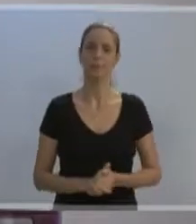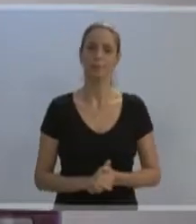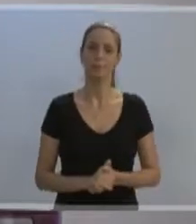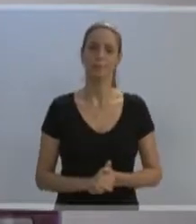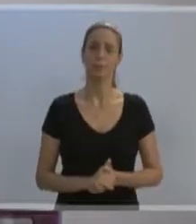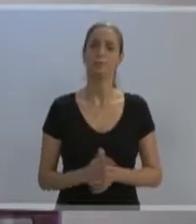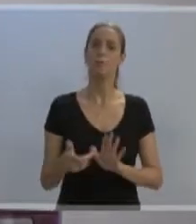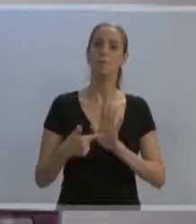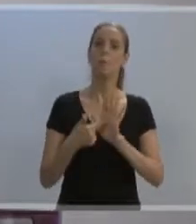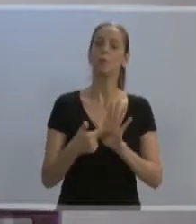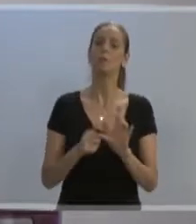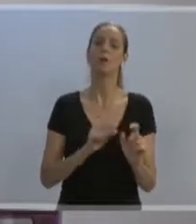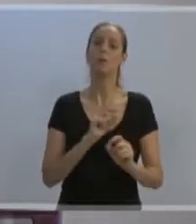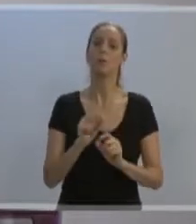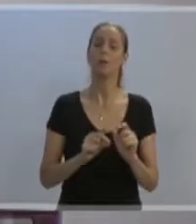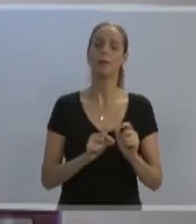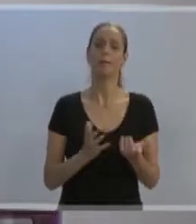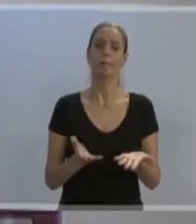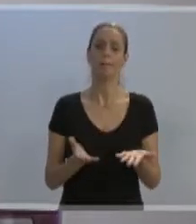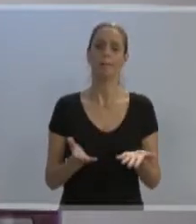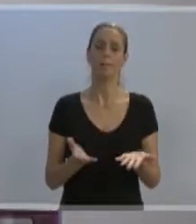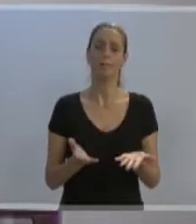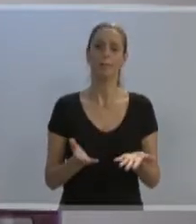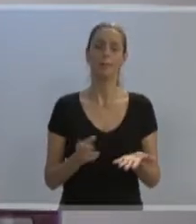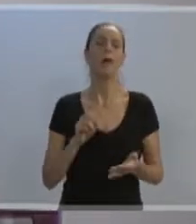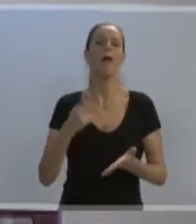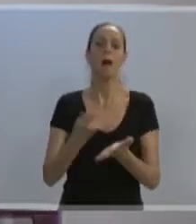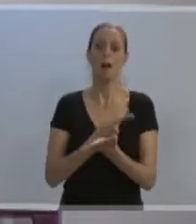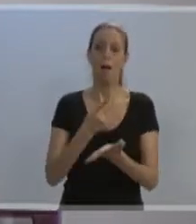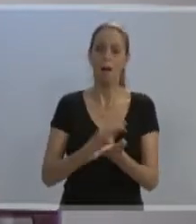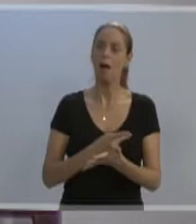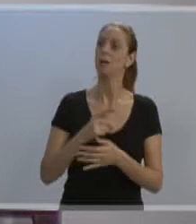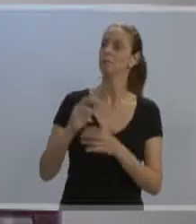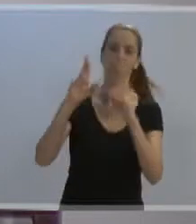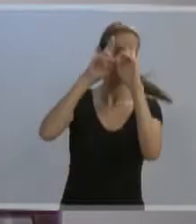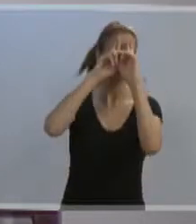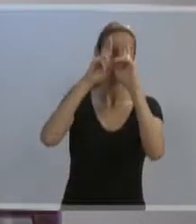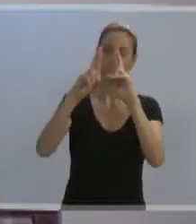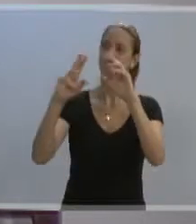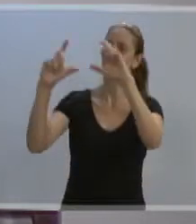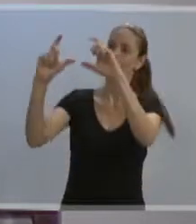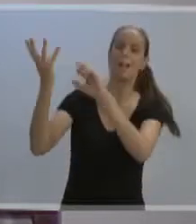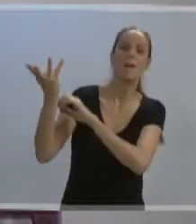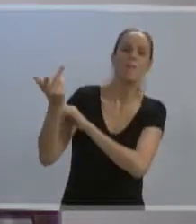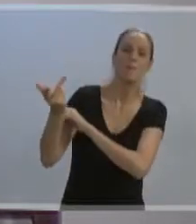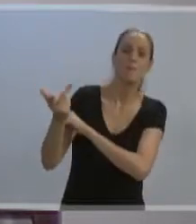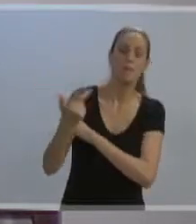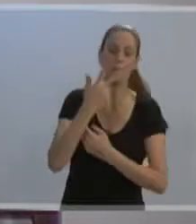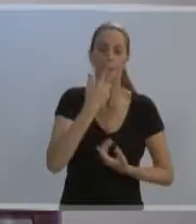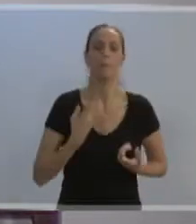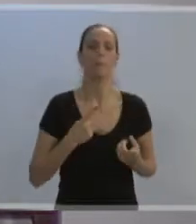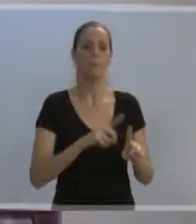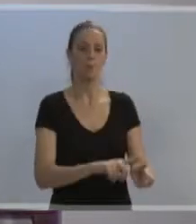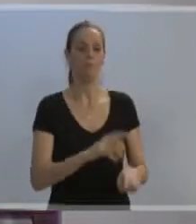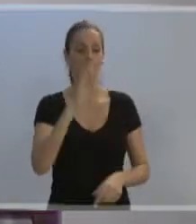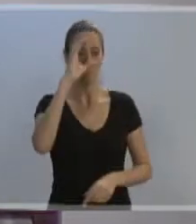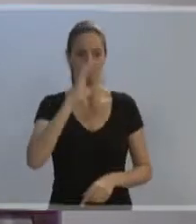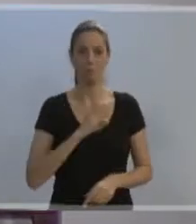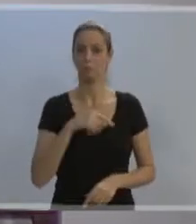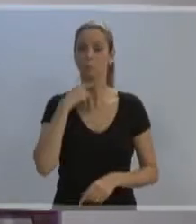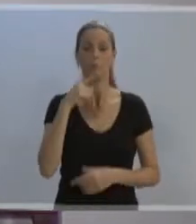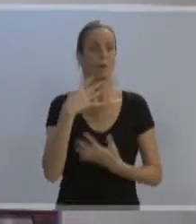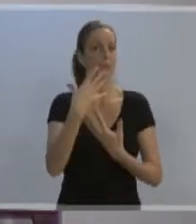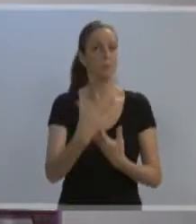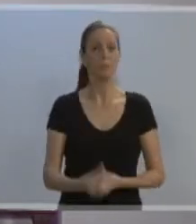mostrar a pessoa efetivamente de que ela estava fora do limite de velocidade provocando cidadão isso é inadmissível é